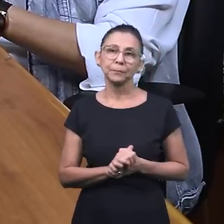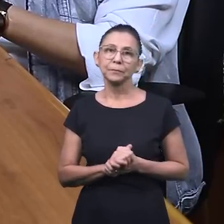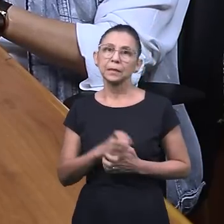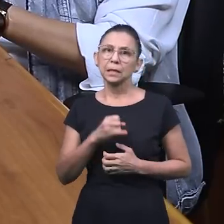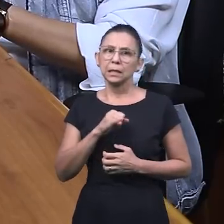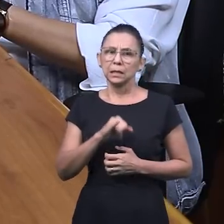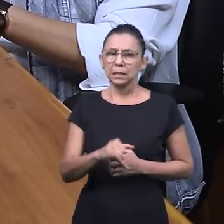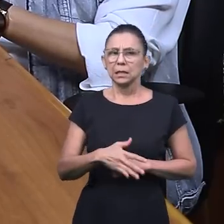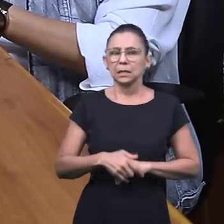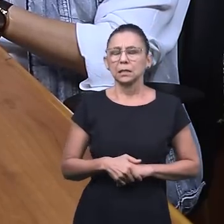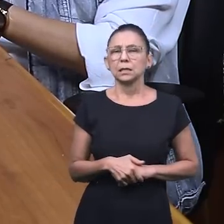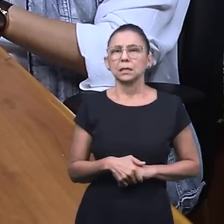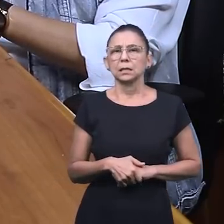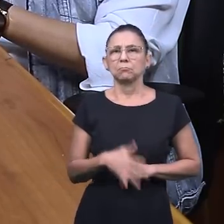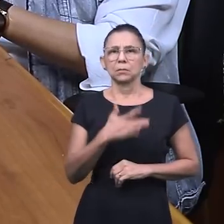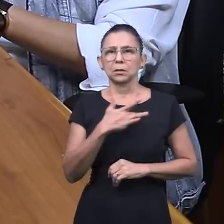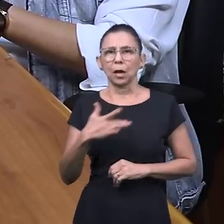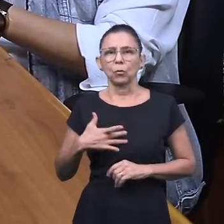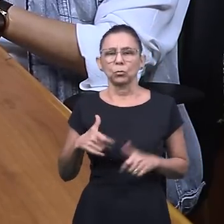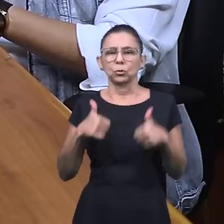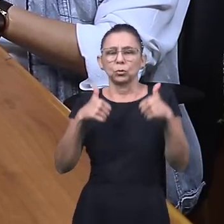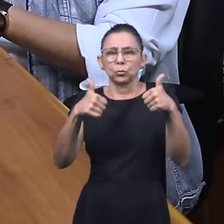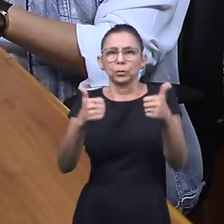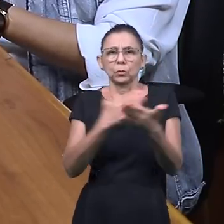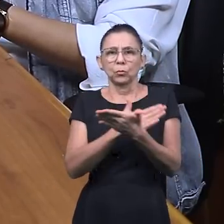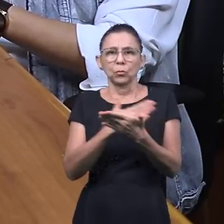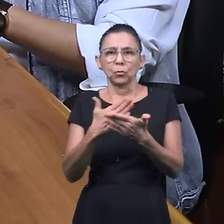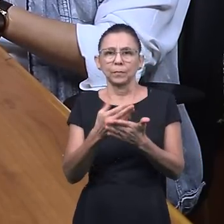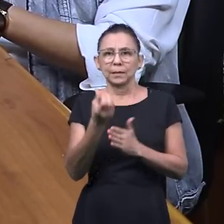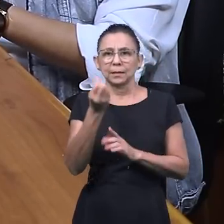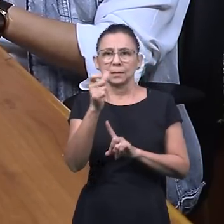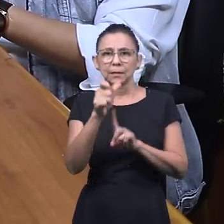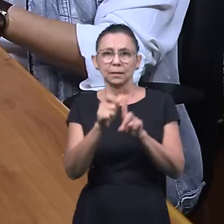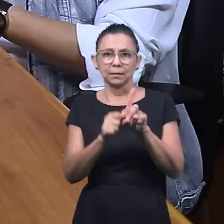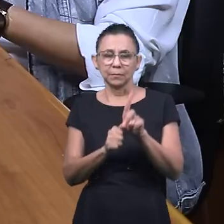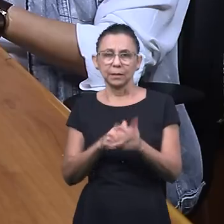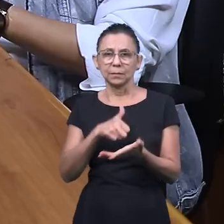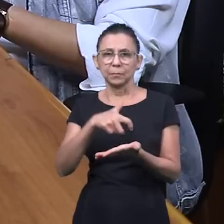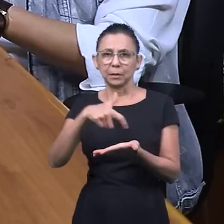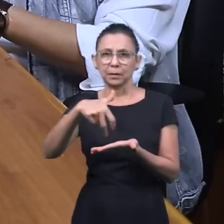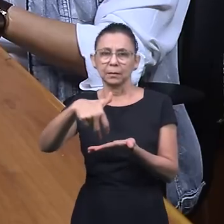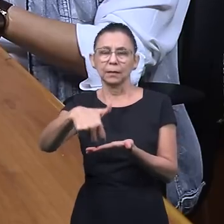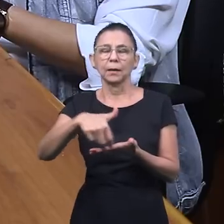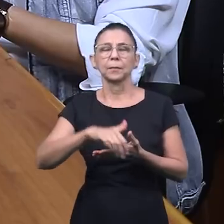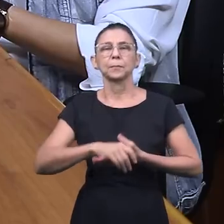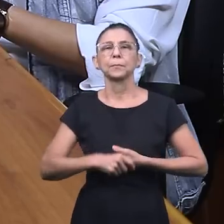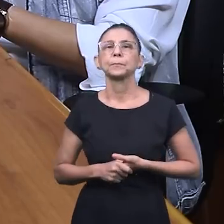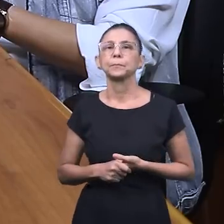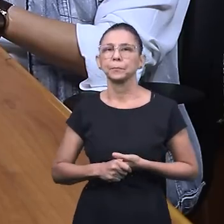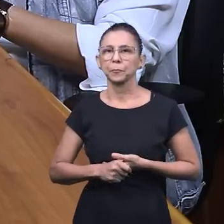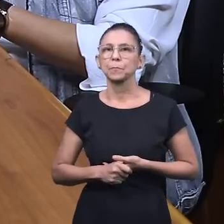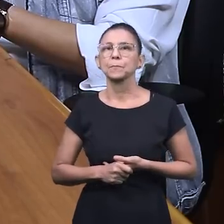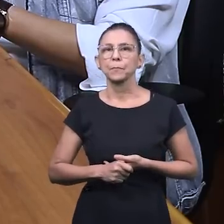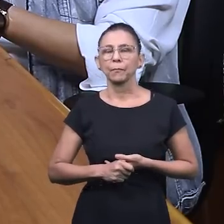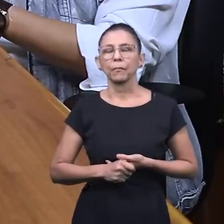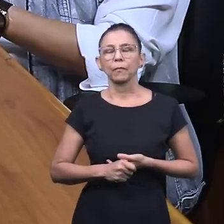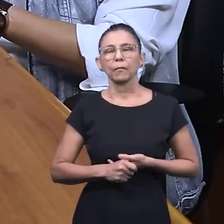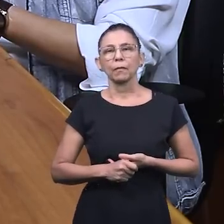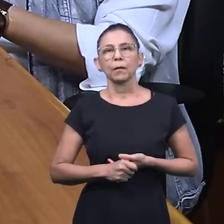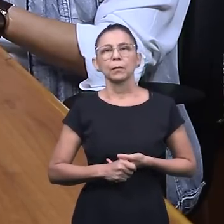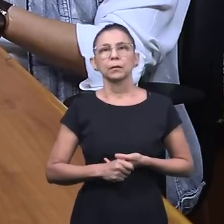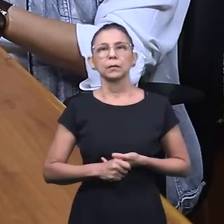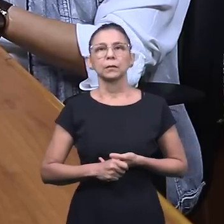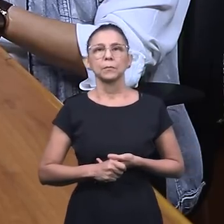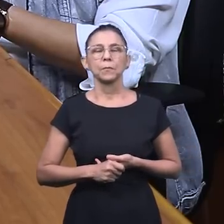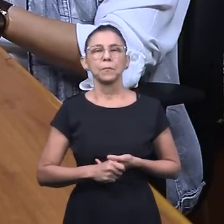ela saísse bem, demoraria cerca de 6 meses para ela começar a andar e desenvolver os movimentos principais. Foi muito séria a cirurgia dela,